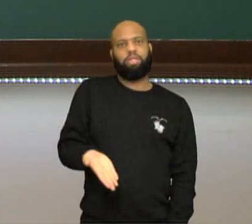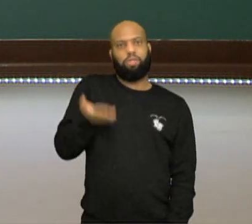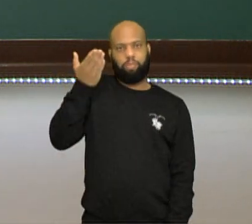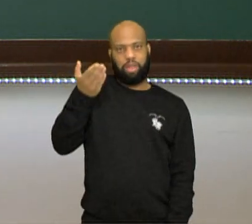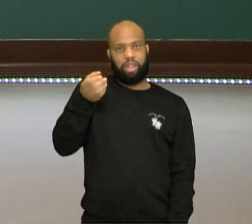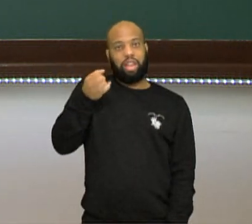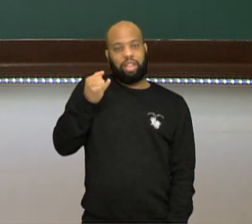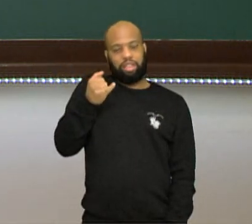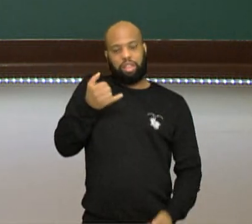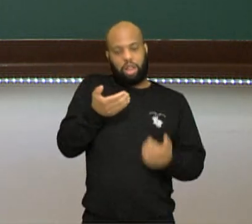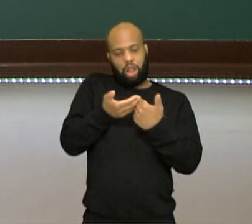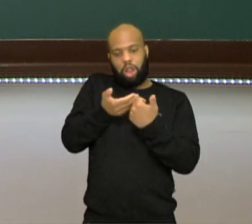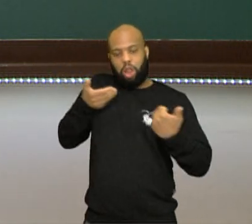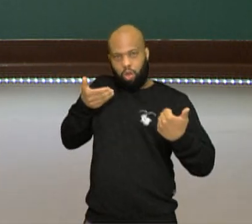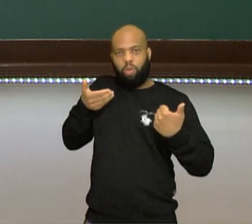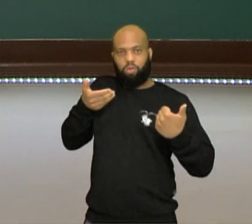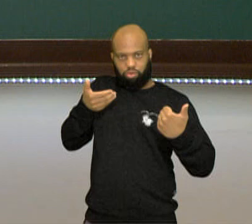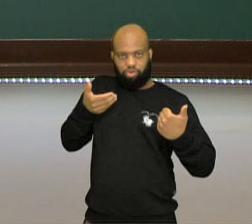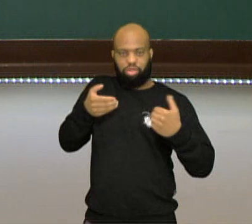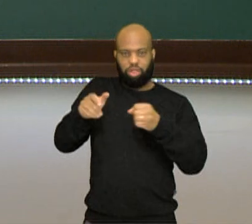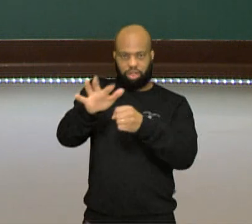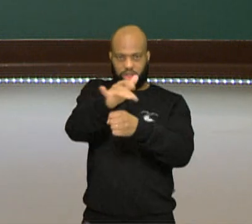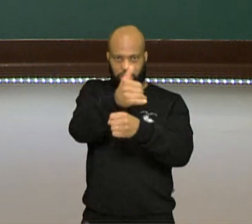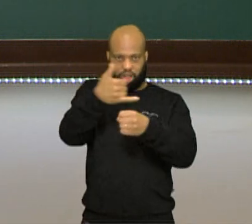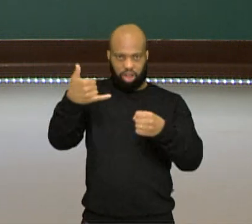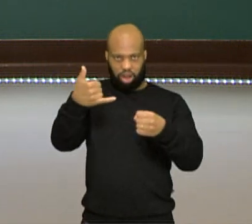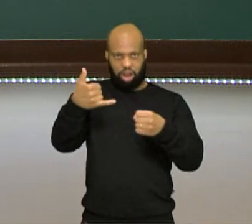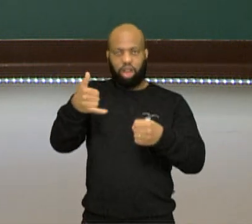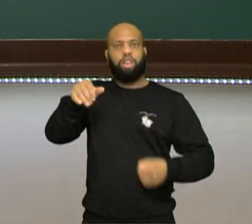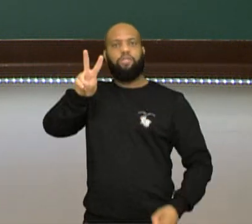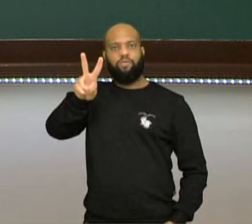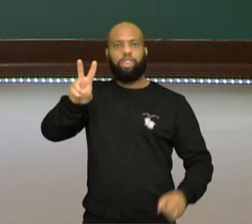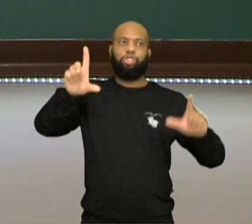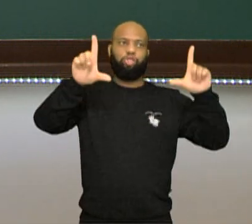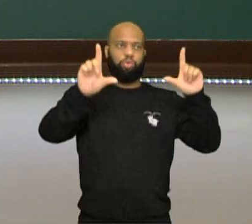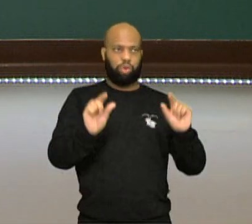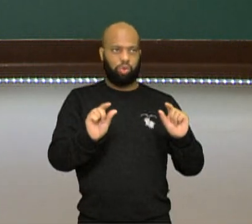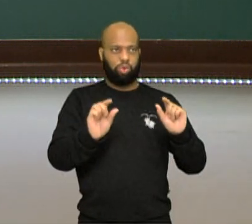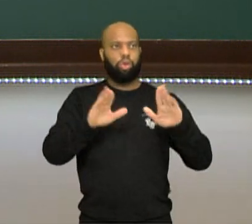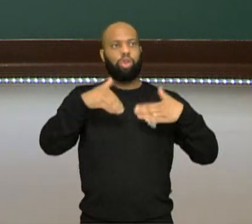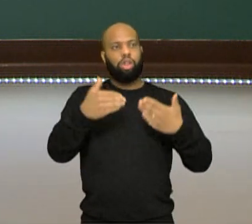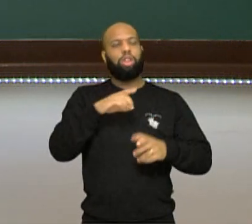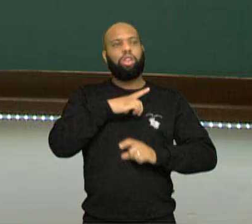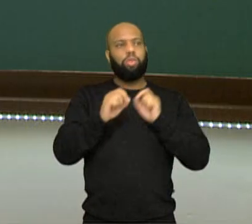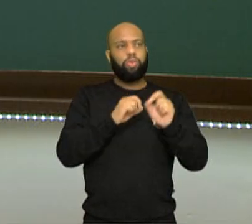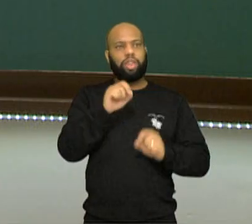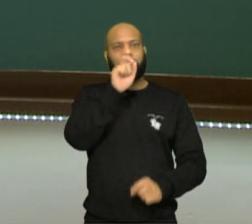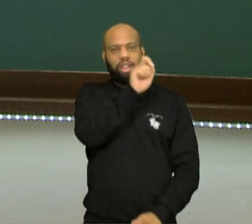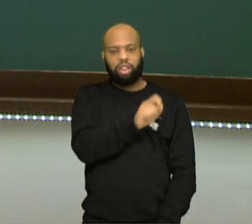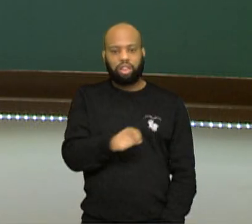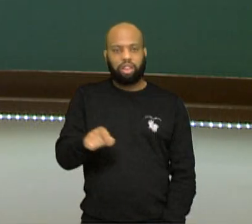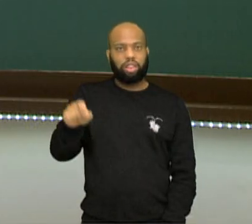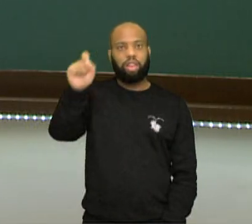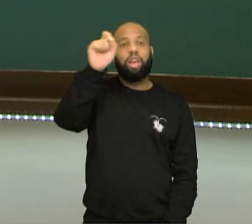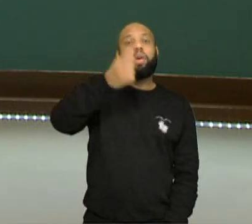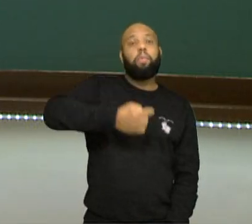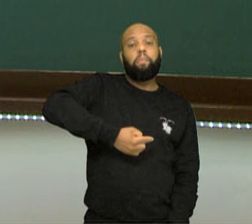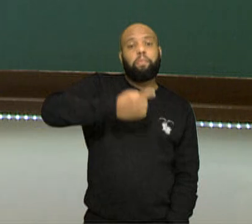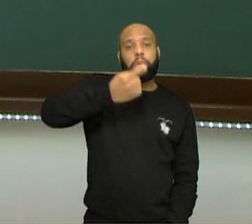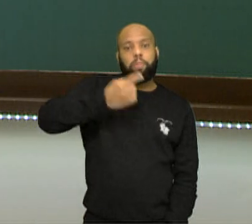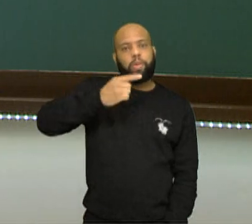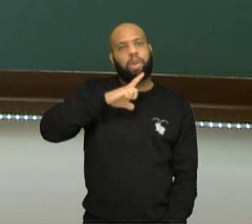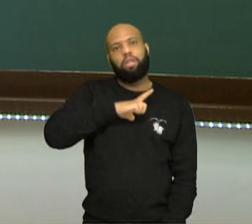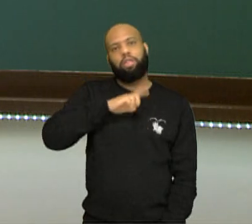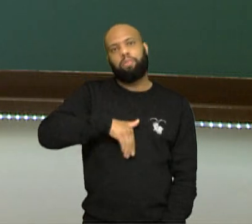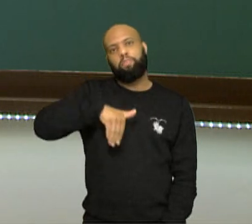cresce linearmente, ok? Então aqui teremos um potencial mais alto na superfície D1 aqui, de raio